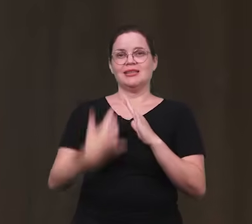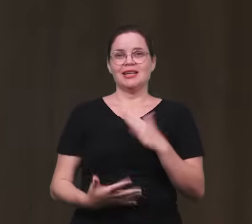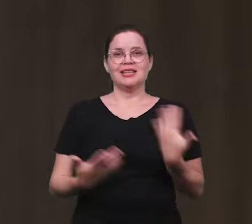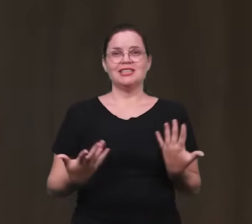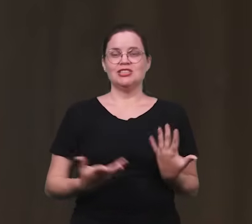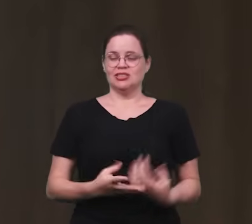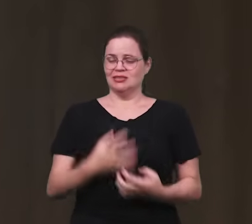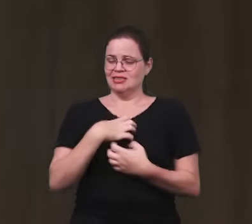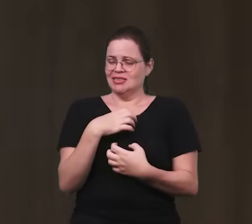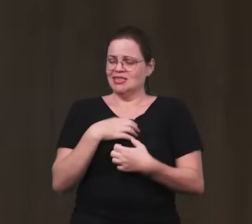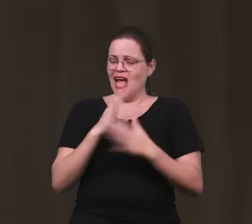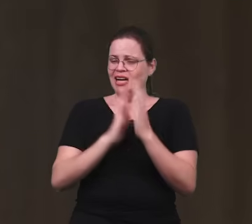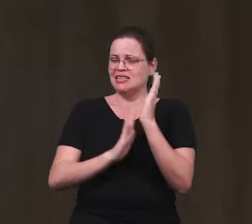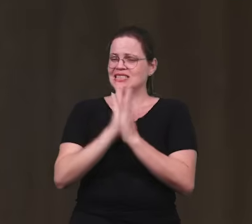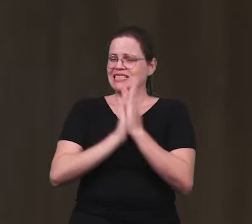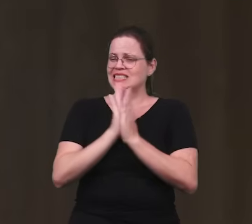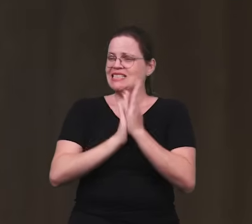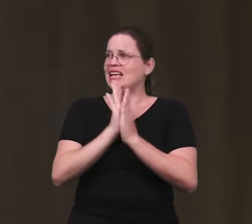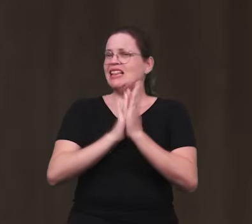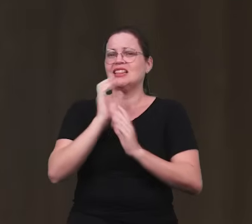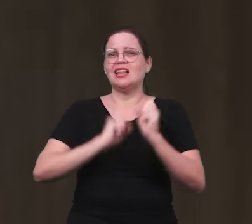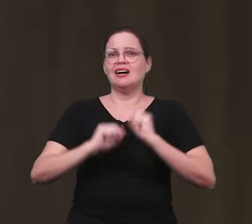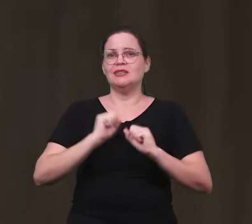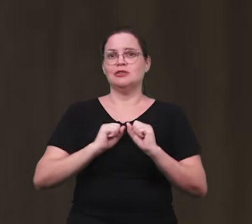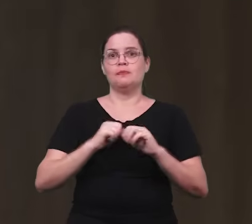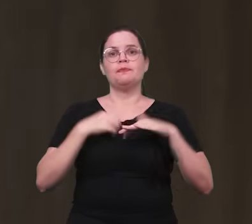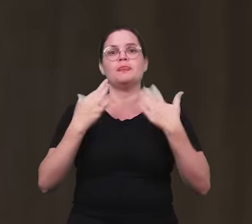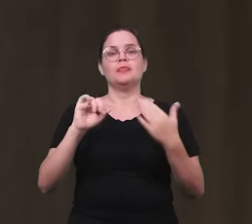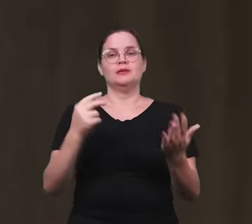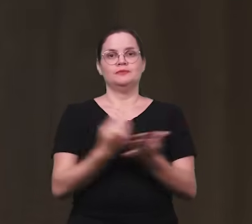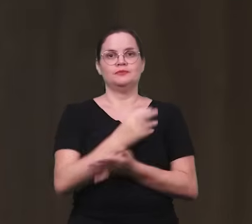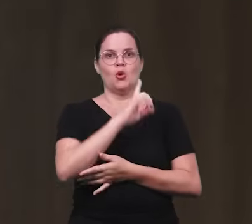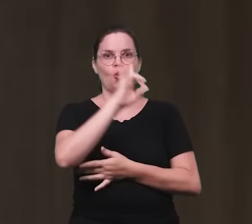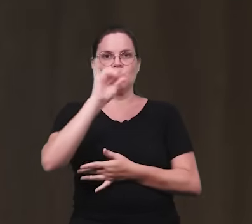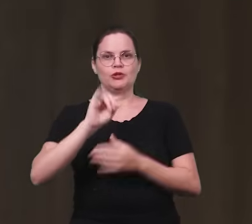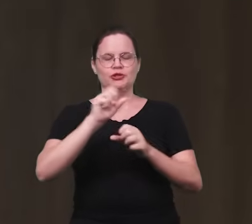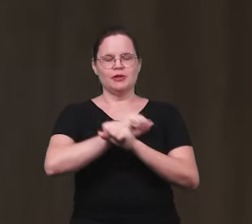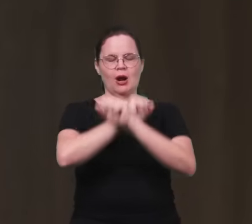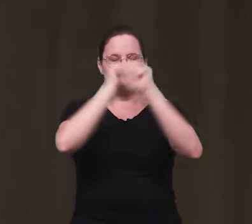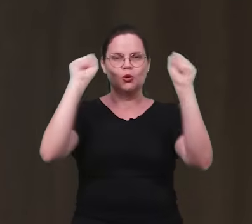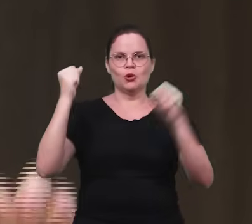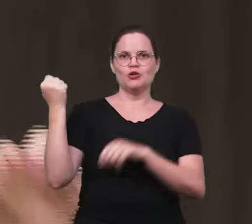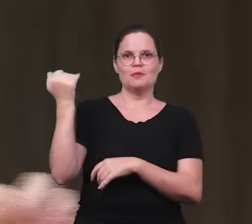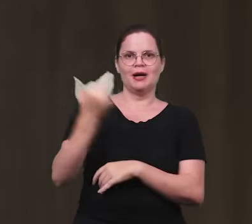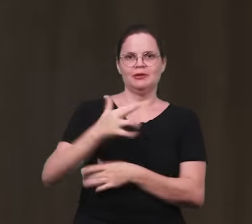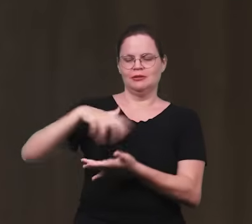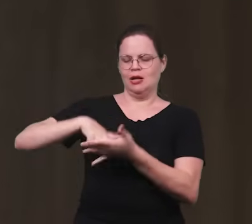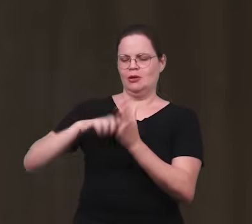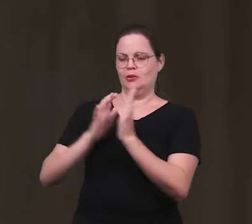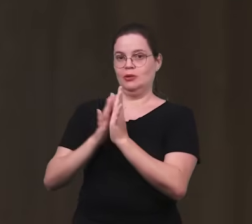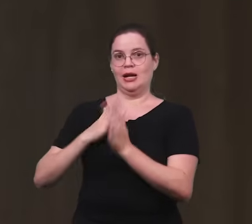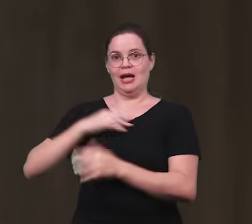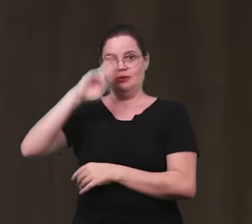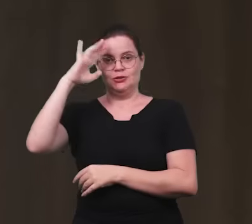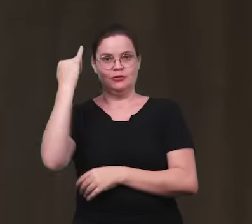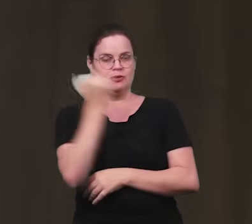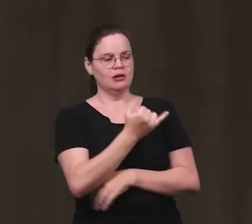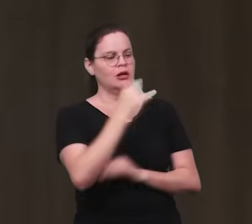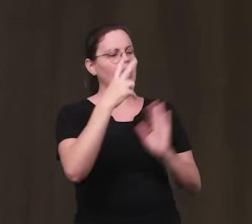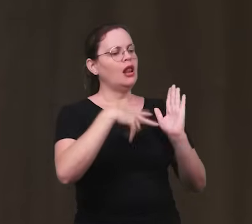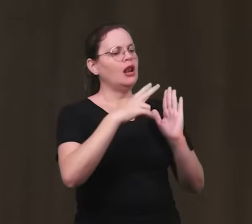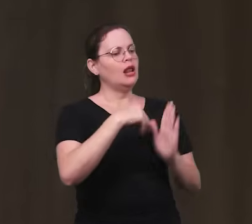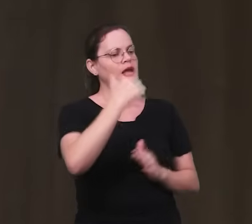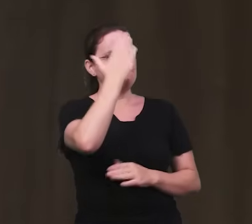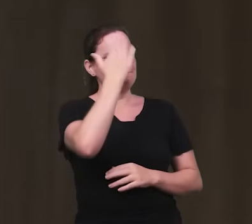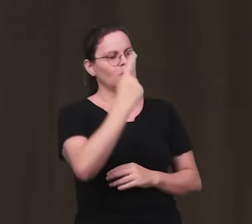sintomas que ela sentia. E um dia ela acordou de madrugada e foi orar por isso. E o Senhor falou com ela assim, leia Provérbios 31.